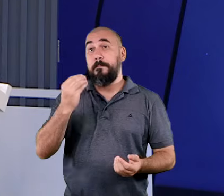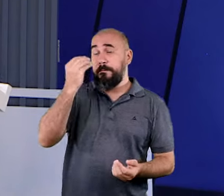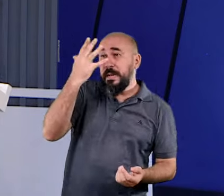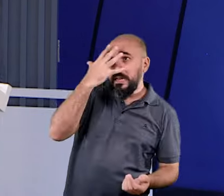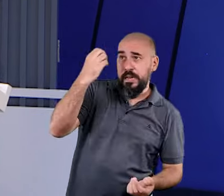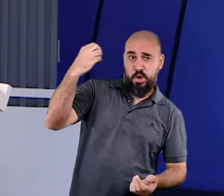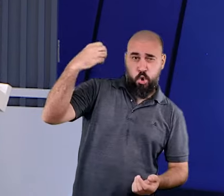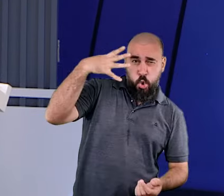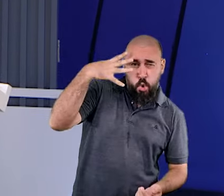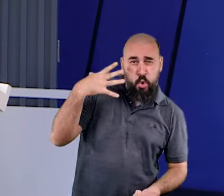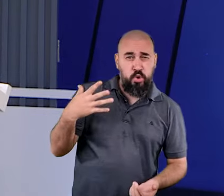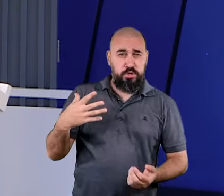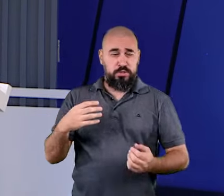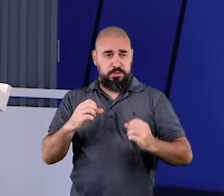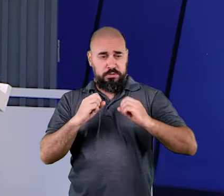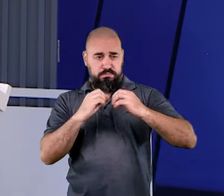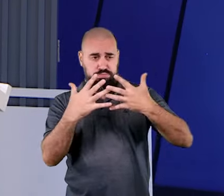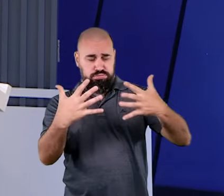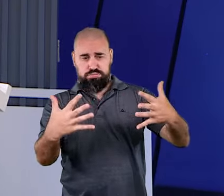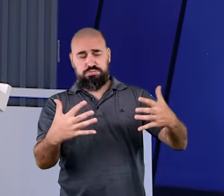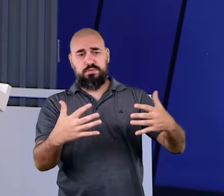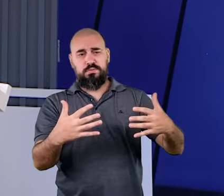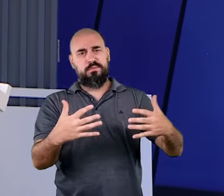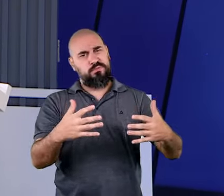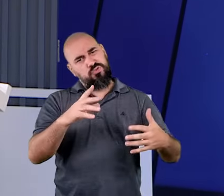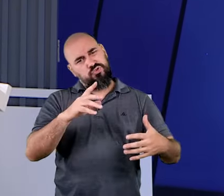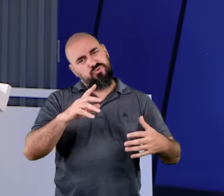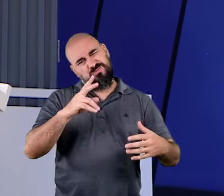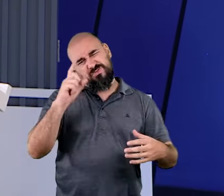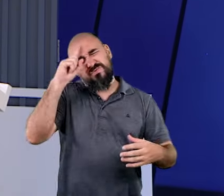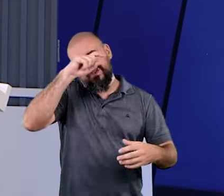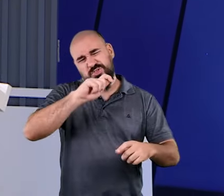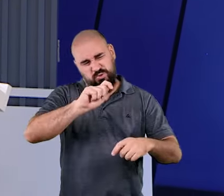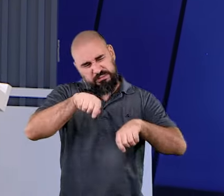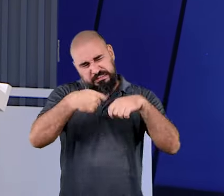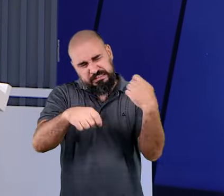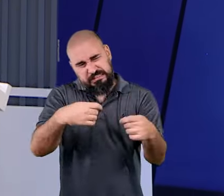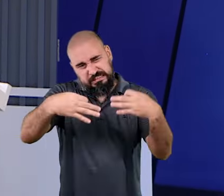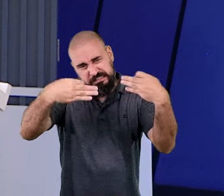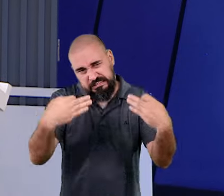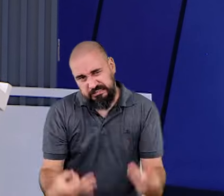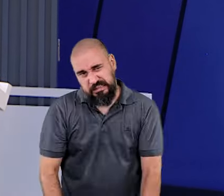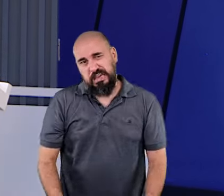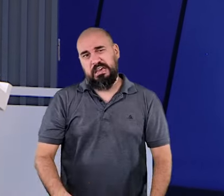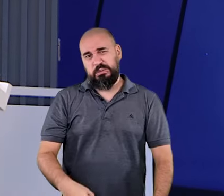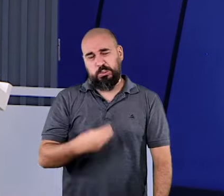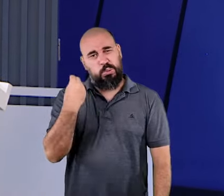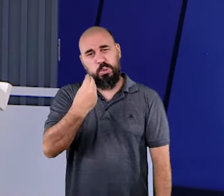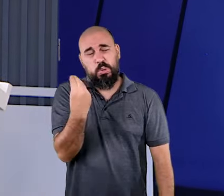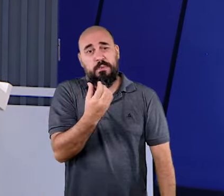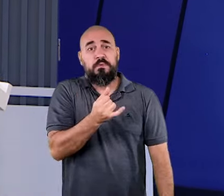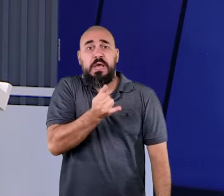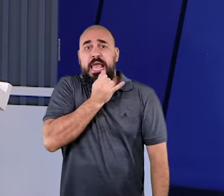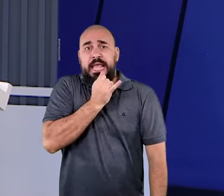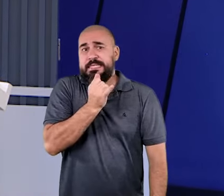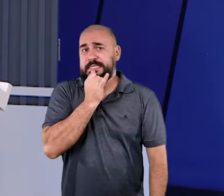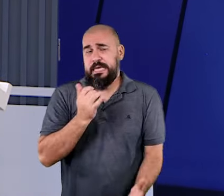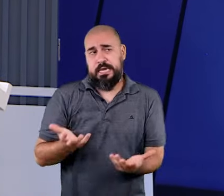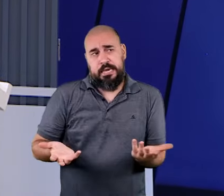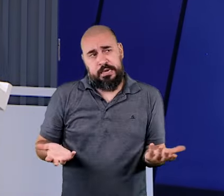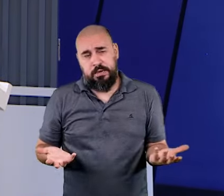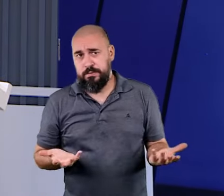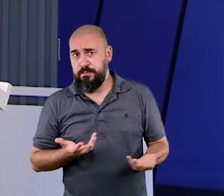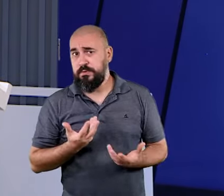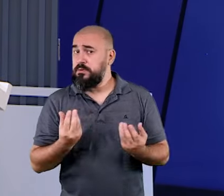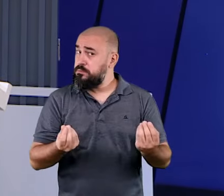brilhante, resplandecente. Faltam adjetivos. Eu confesso a você que é muito difícil tentar descrever